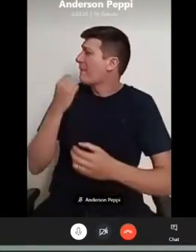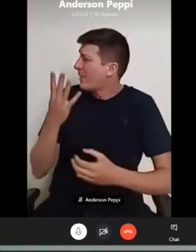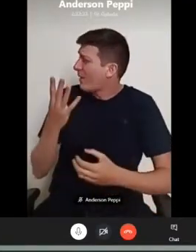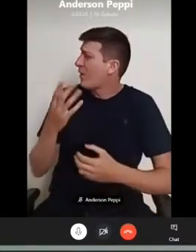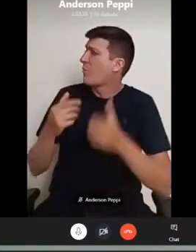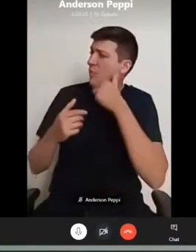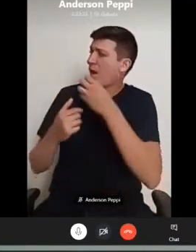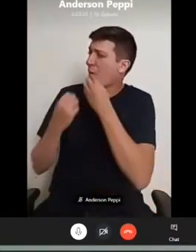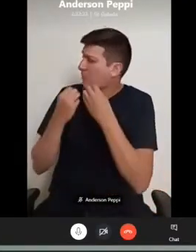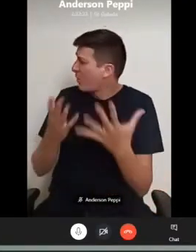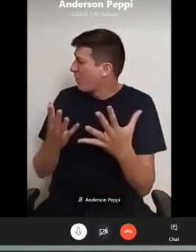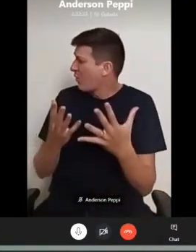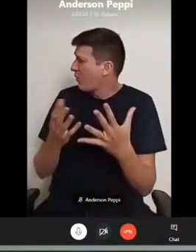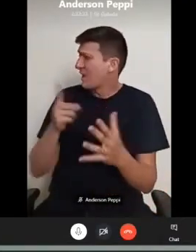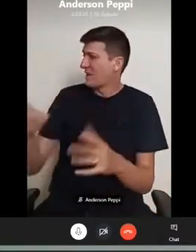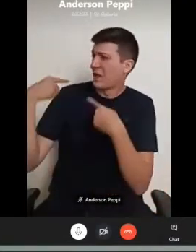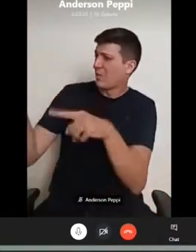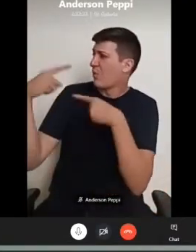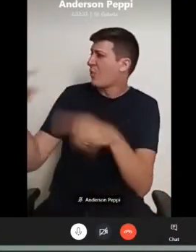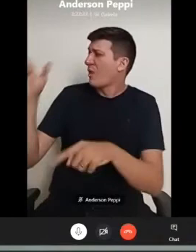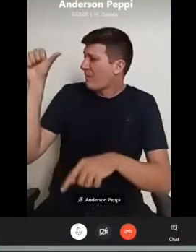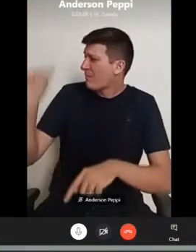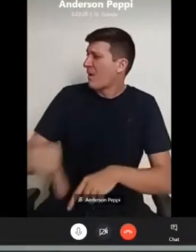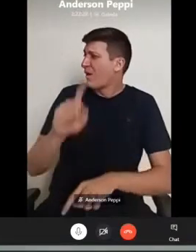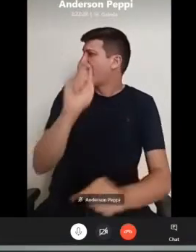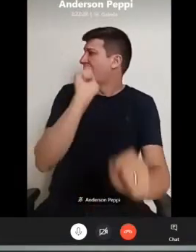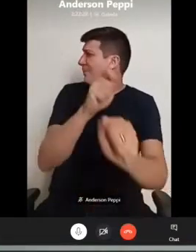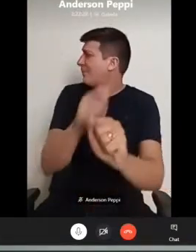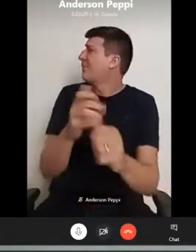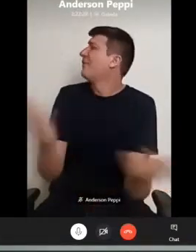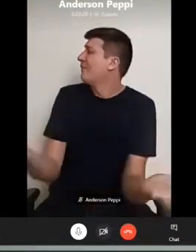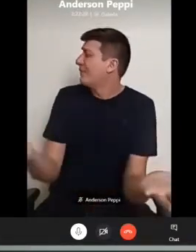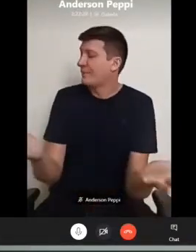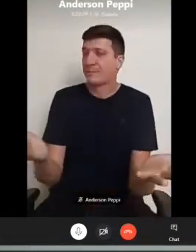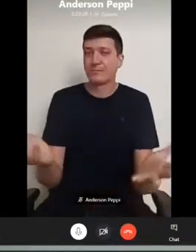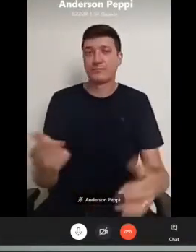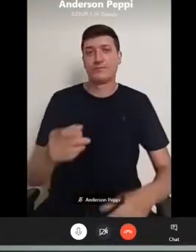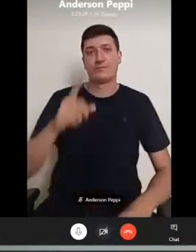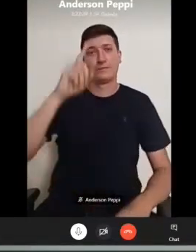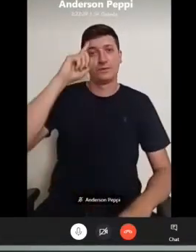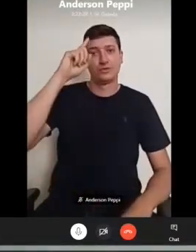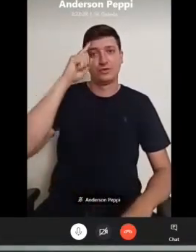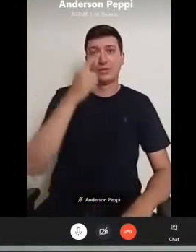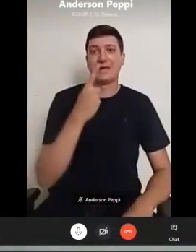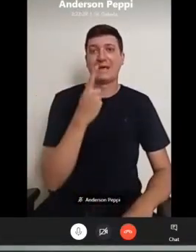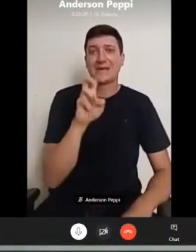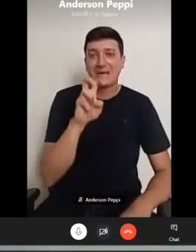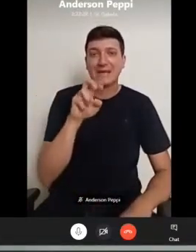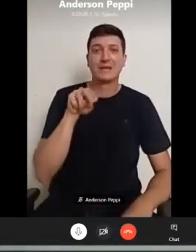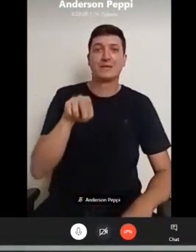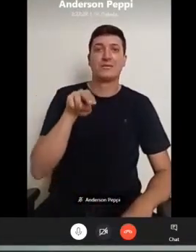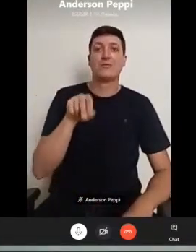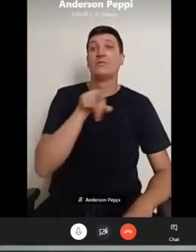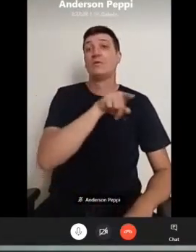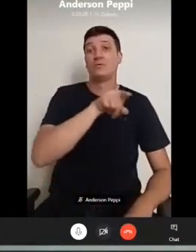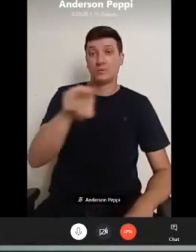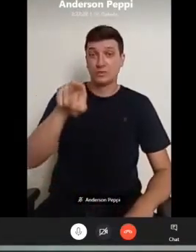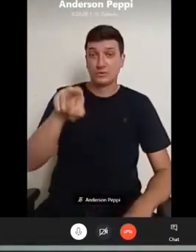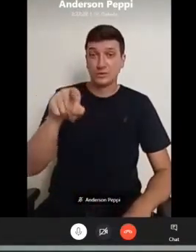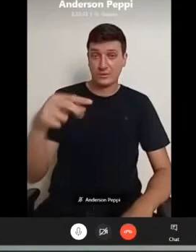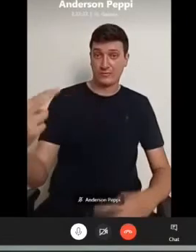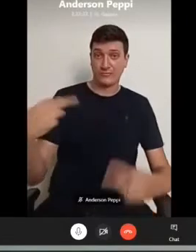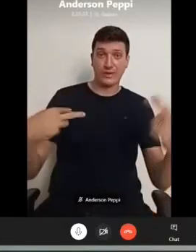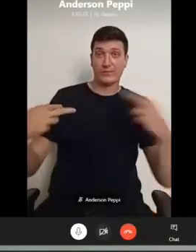ele? No dia 15 de novembro, aqueles que votaram olharam para nós 11 e viram em nós homens e mulheres